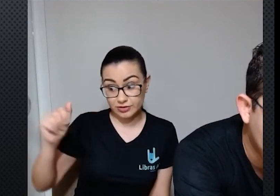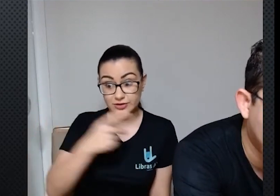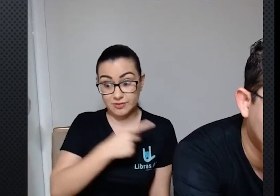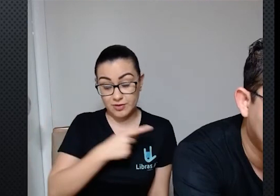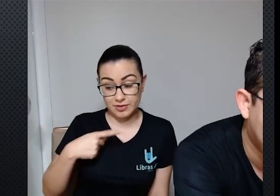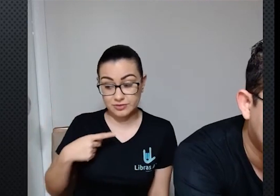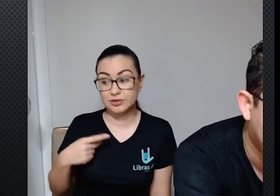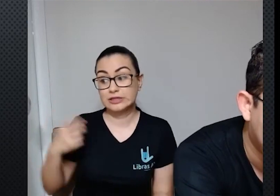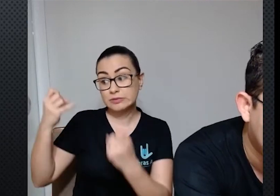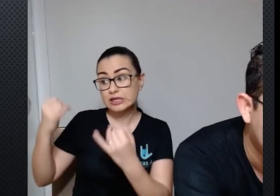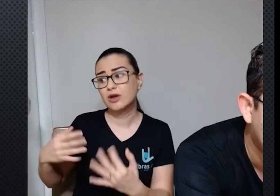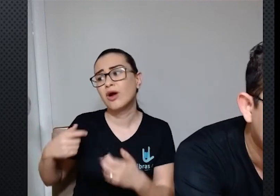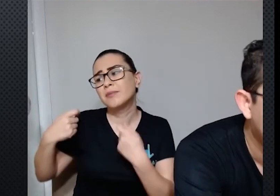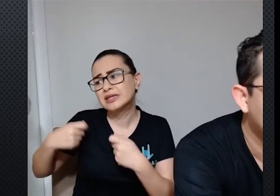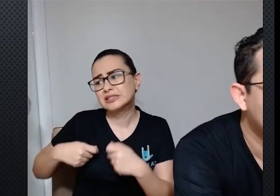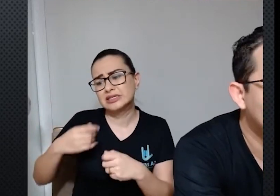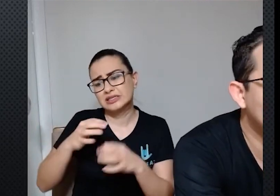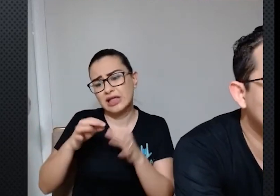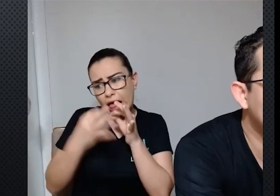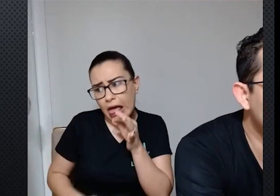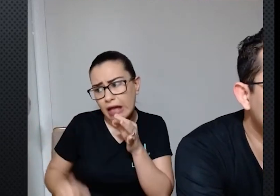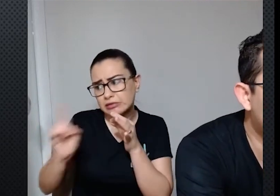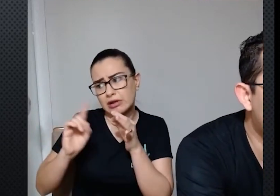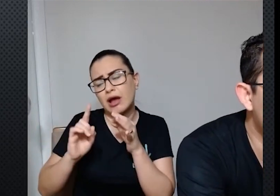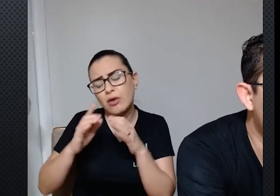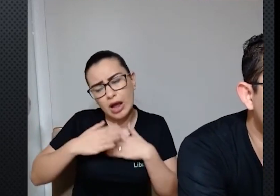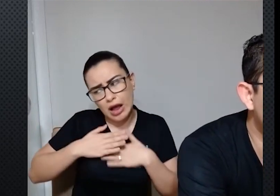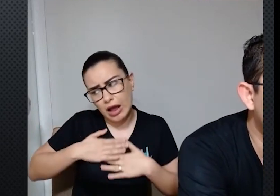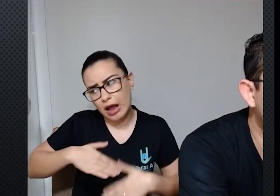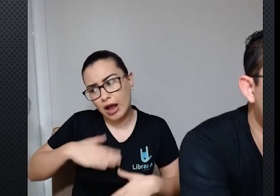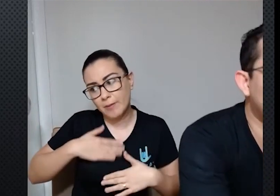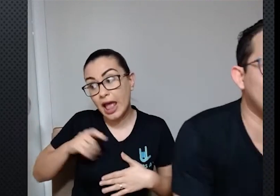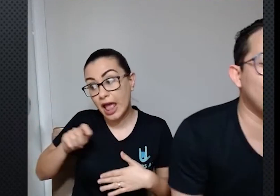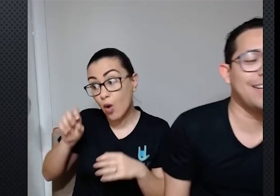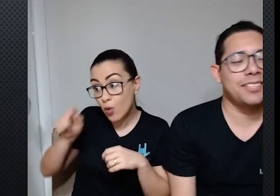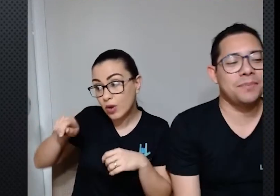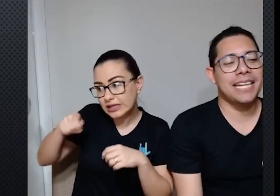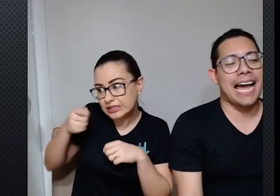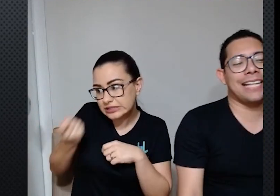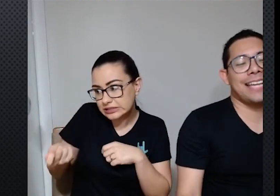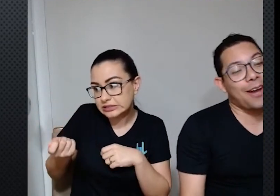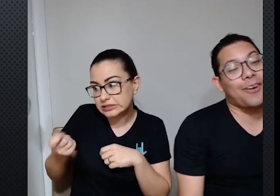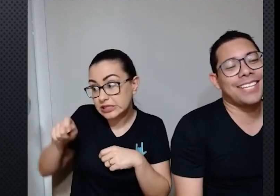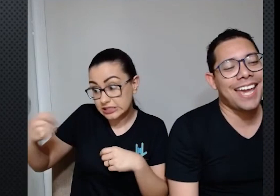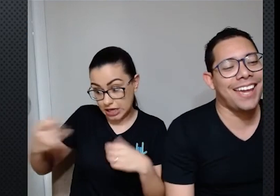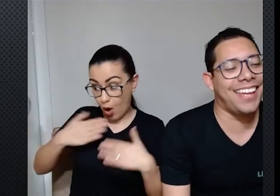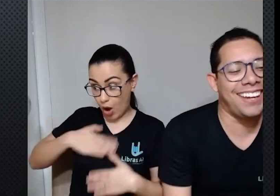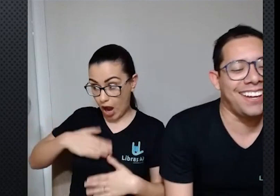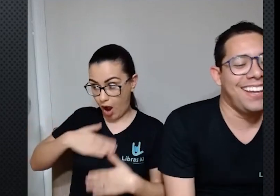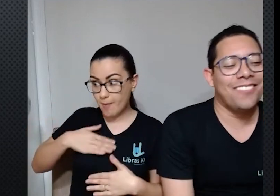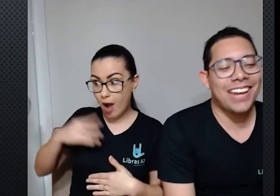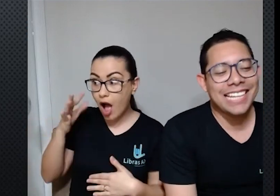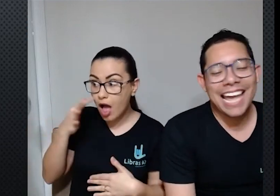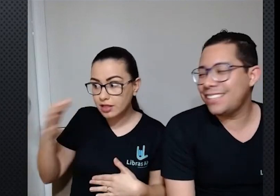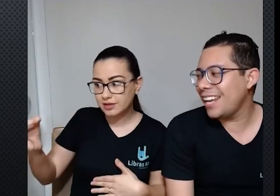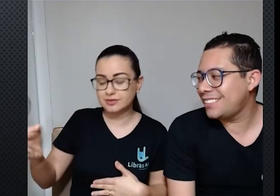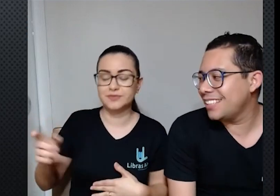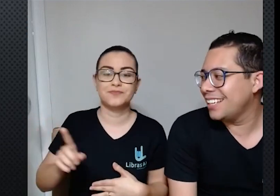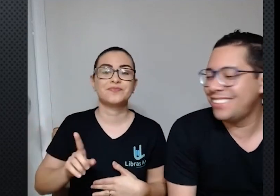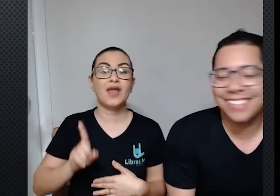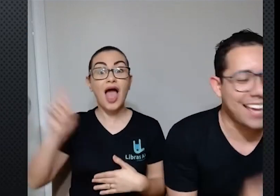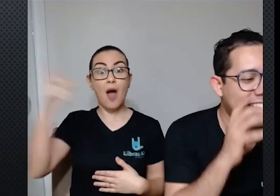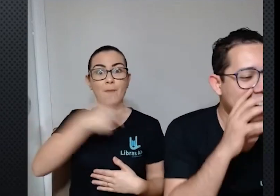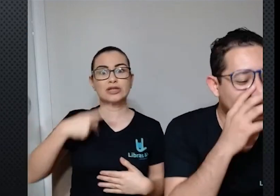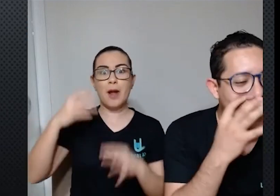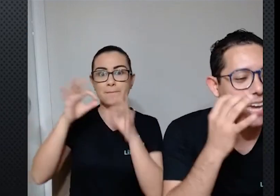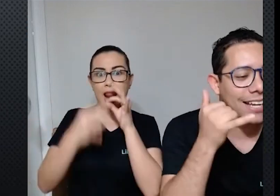para ele. Fazia o sinal de calma o pastor, ele dava até uma respirada. Ok. Uma ideia